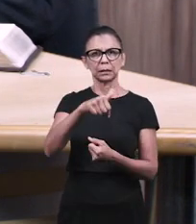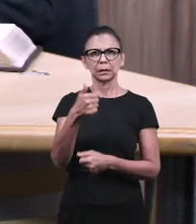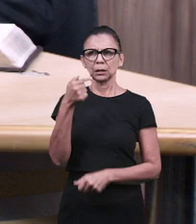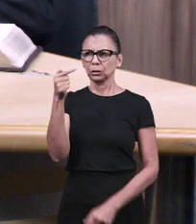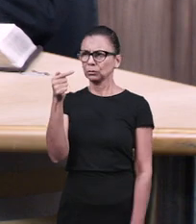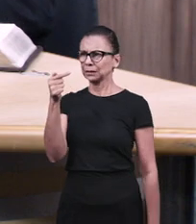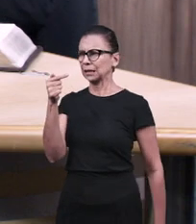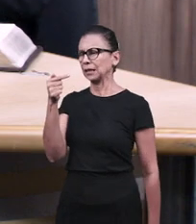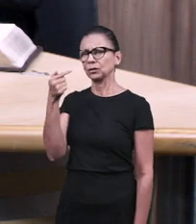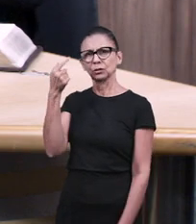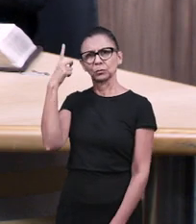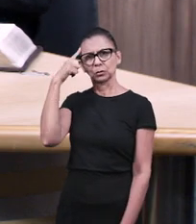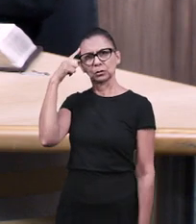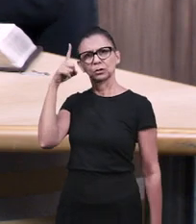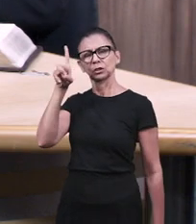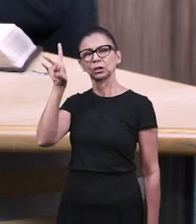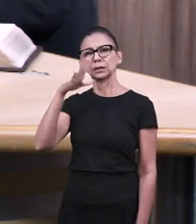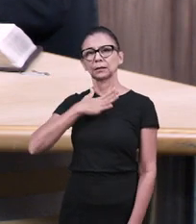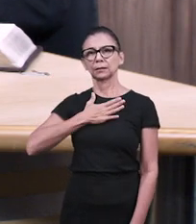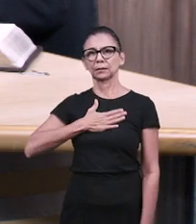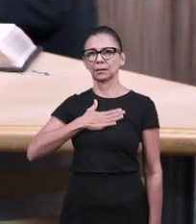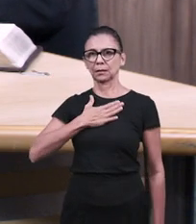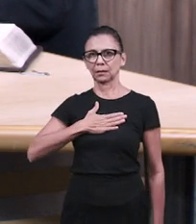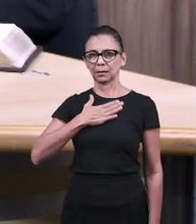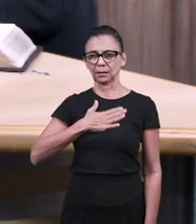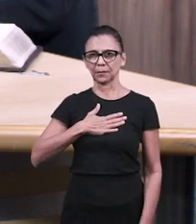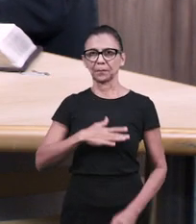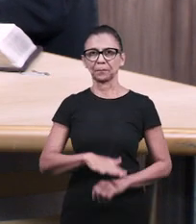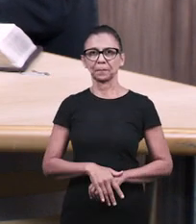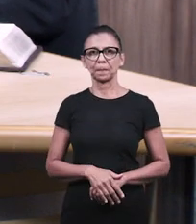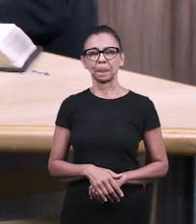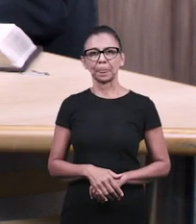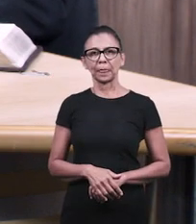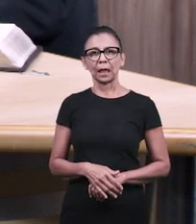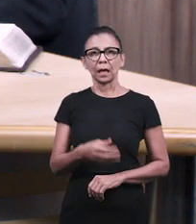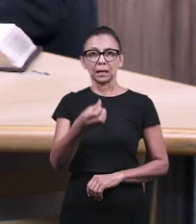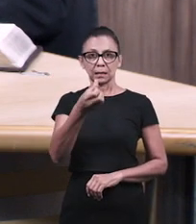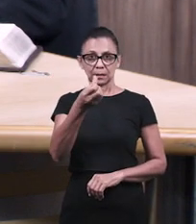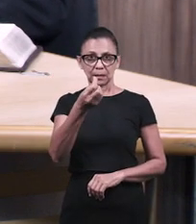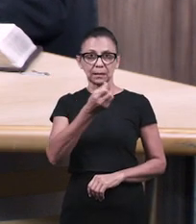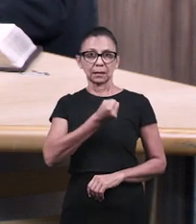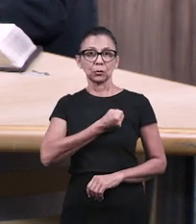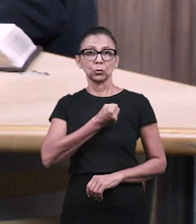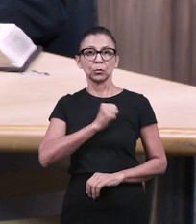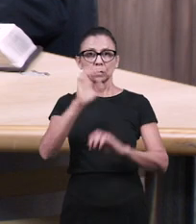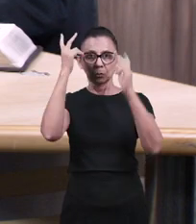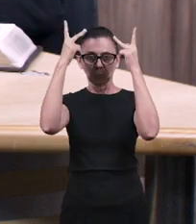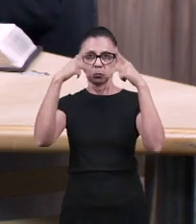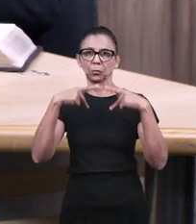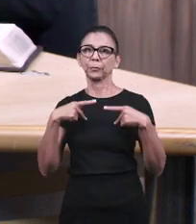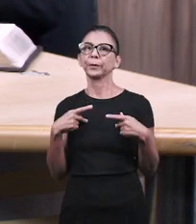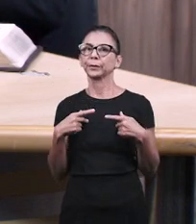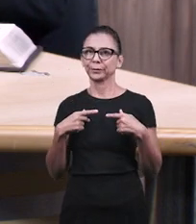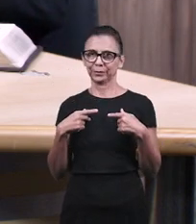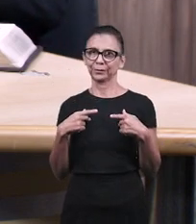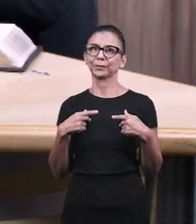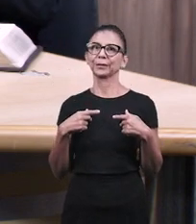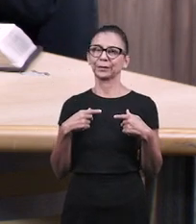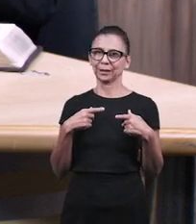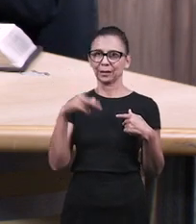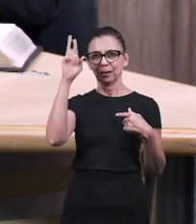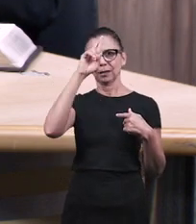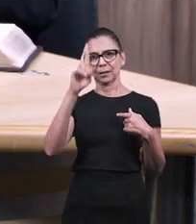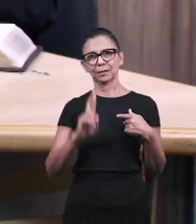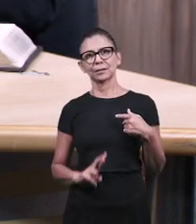ele descansou. Quando ele realizou tudo nos 6 dias, aliás, 6 é o número do homem, né? Tudo que o homem pode